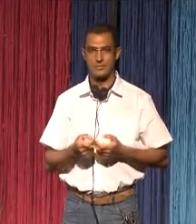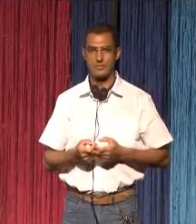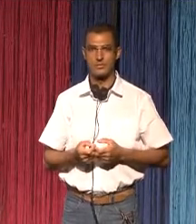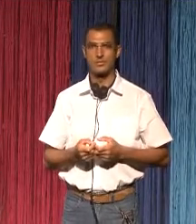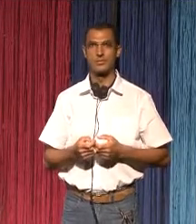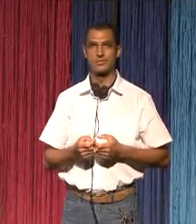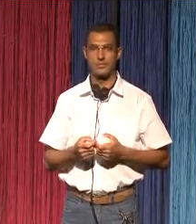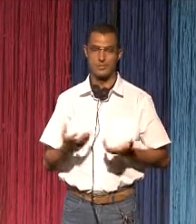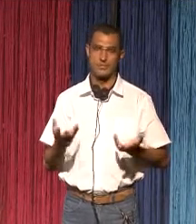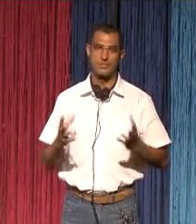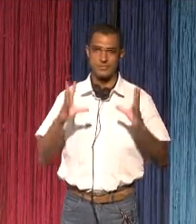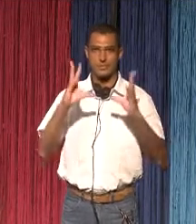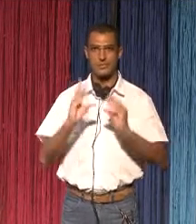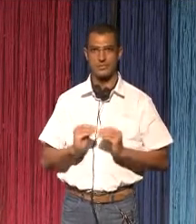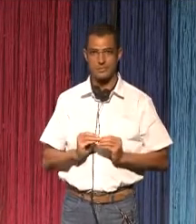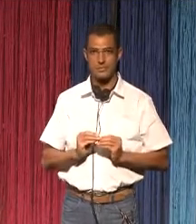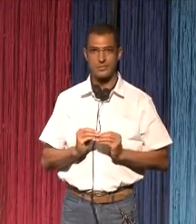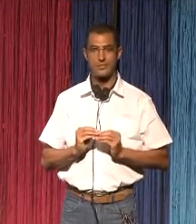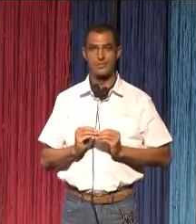em síntese, né?